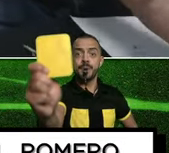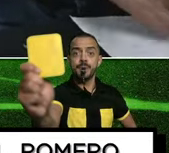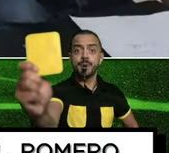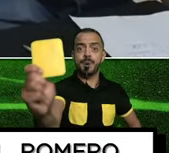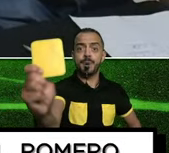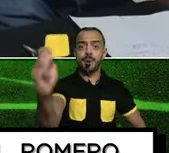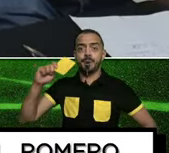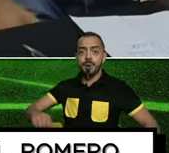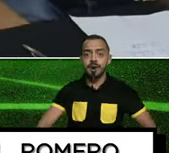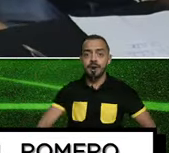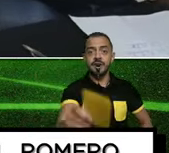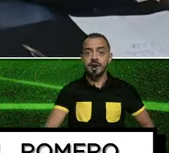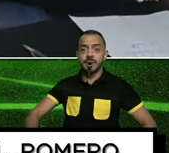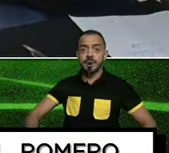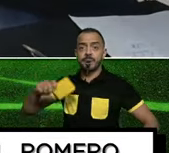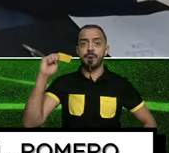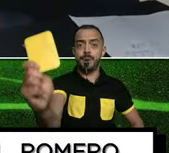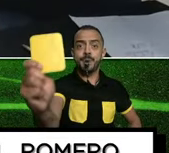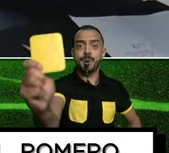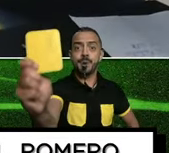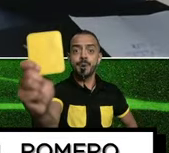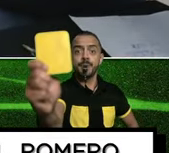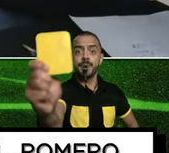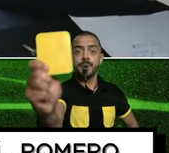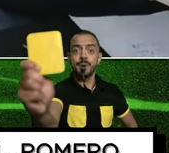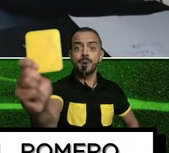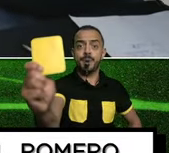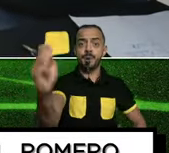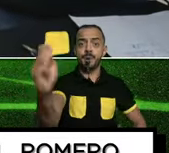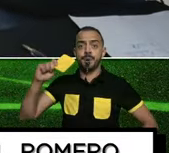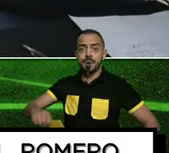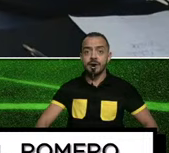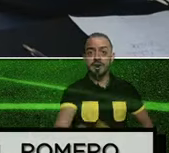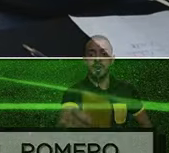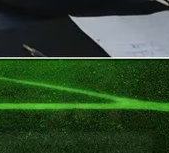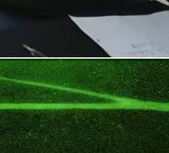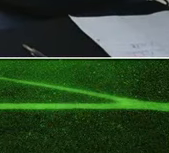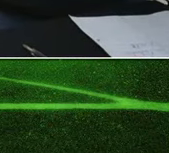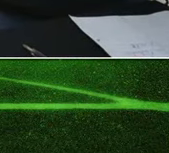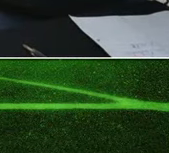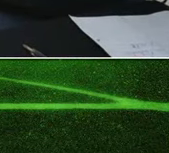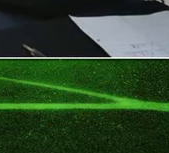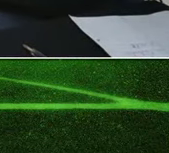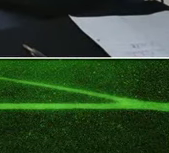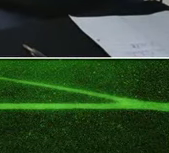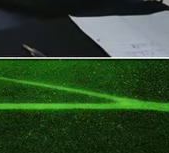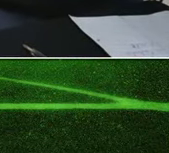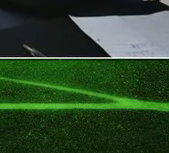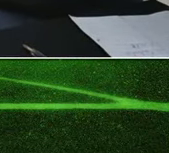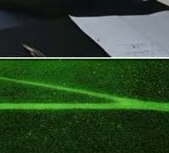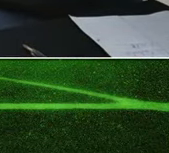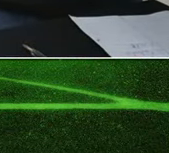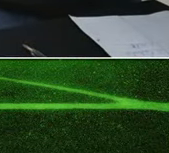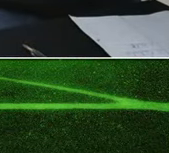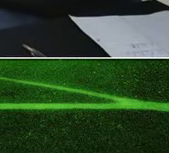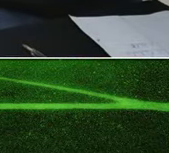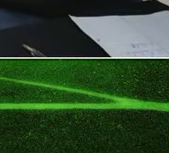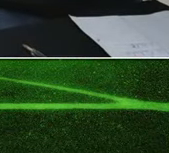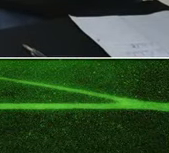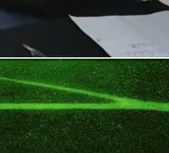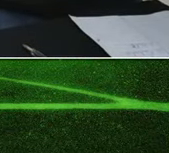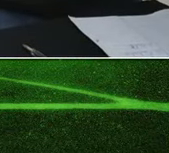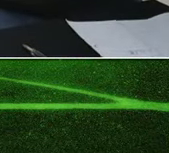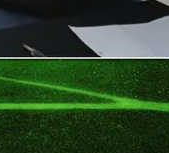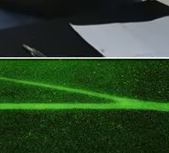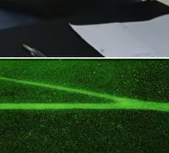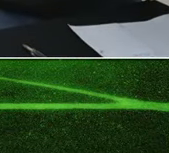Jogada Claro com a Claro você se conecta mais com o que ama acesse claro.com.br e faa parte e o que o Hulk tá saindo